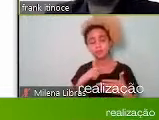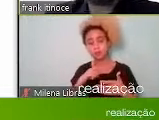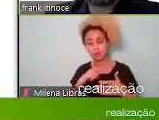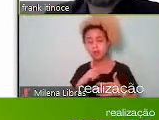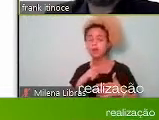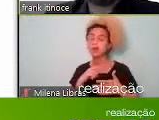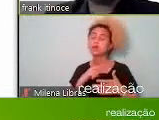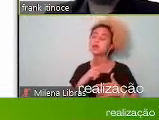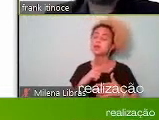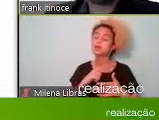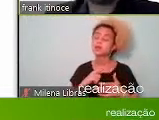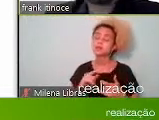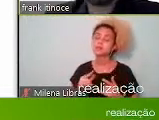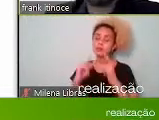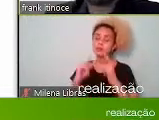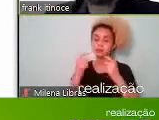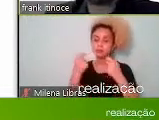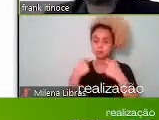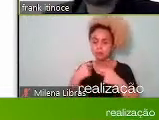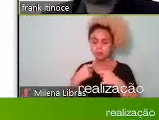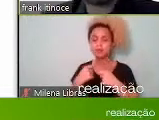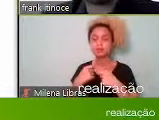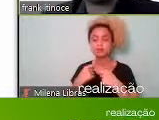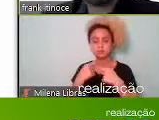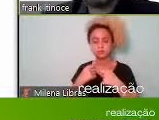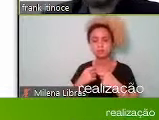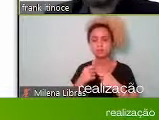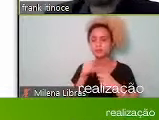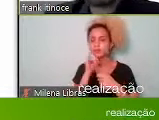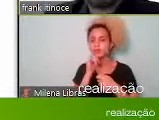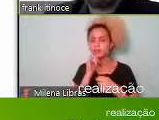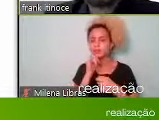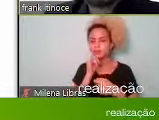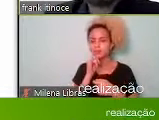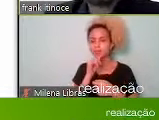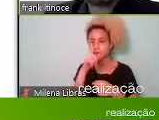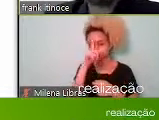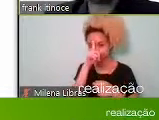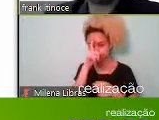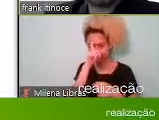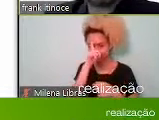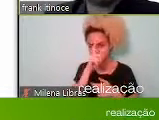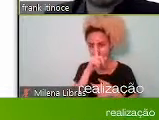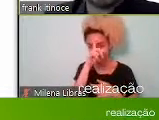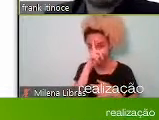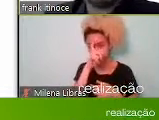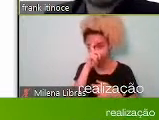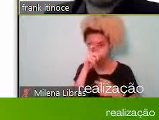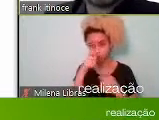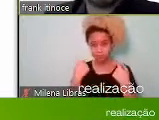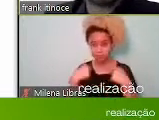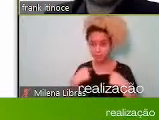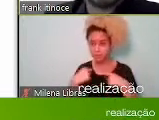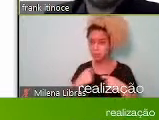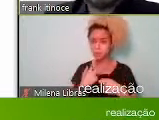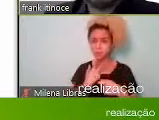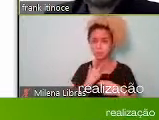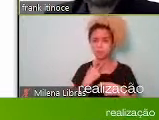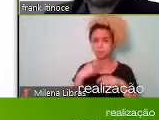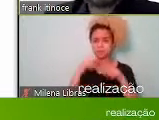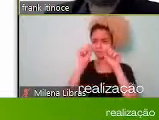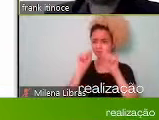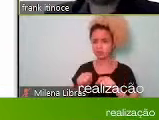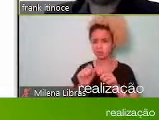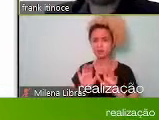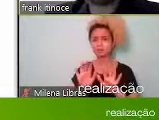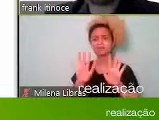funcionar. Vou citar um exemplo fictício: um hospital. Um hospital precisa funcionar, eu não posso fechar um hospital.